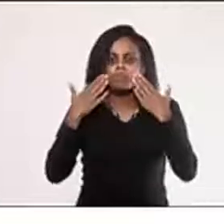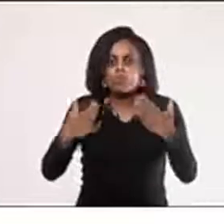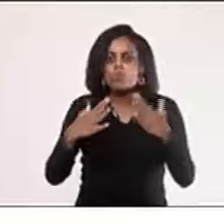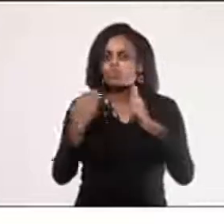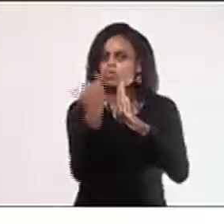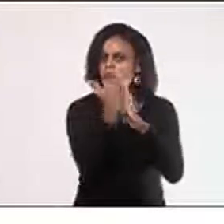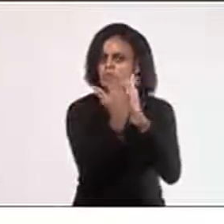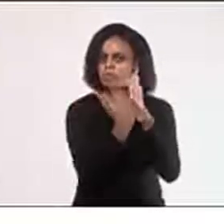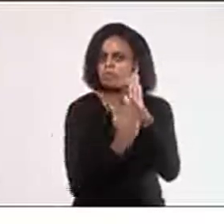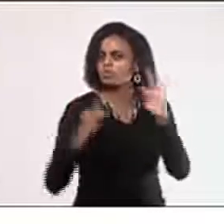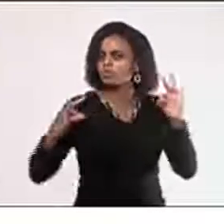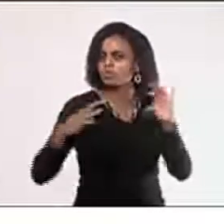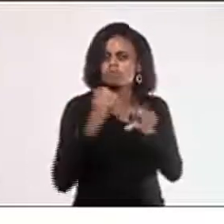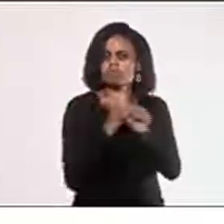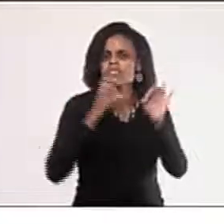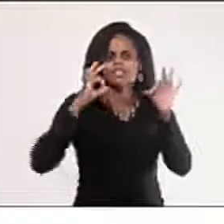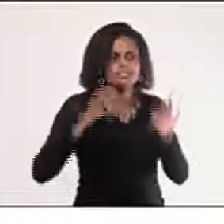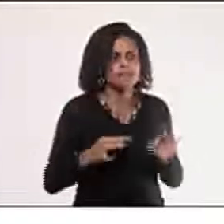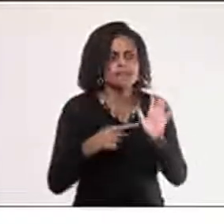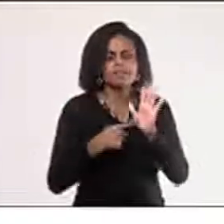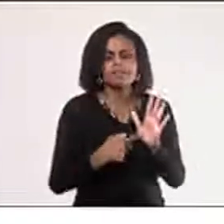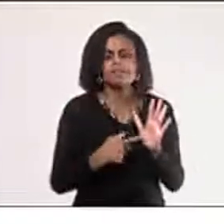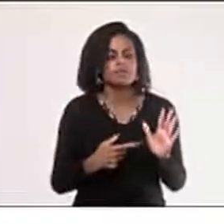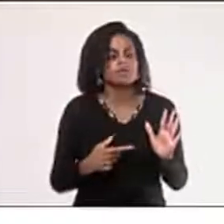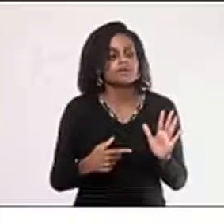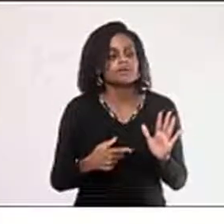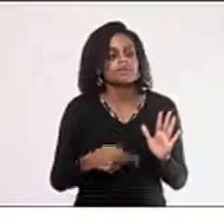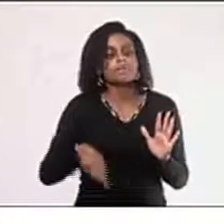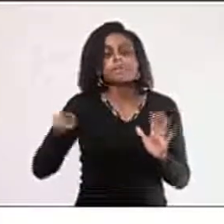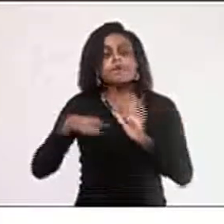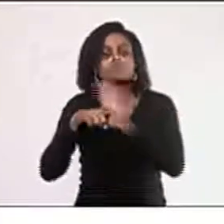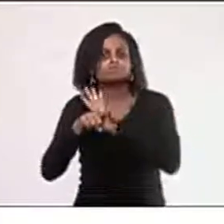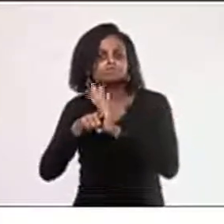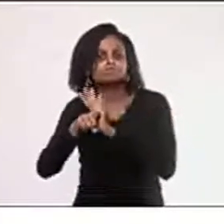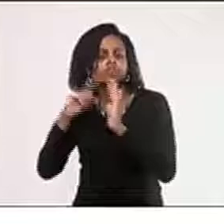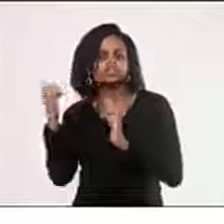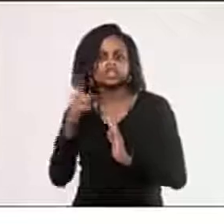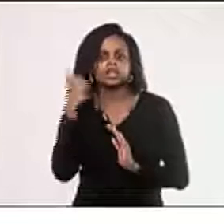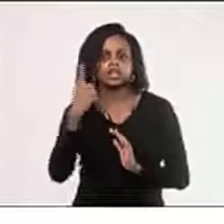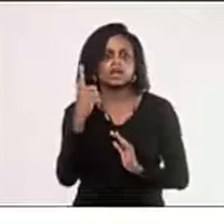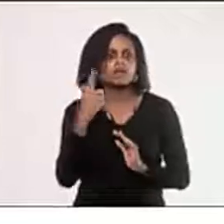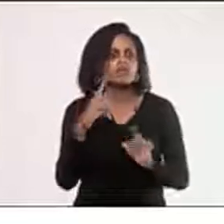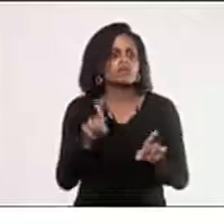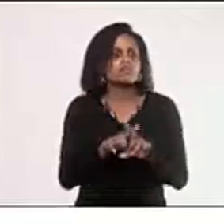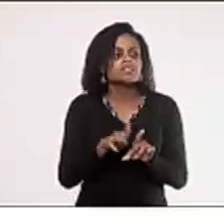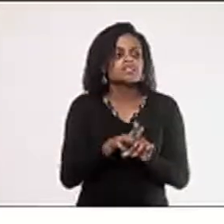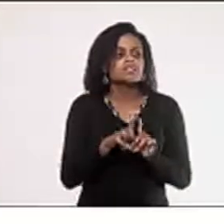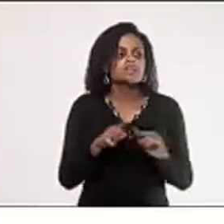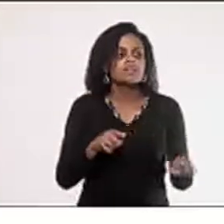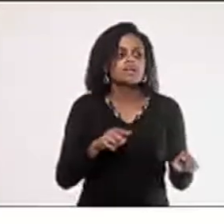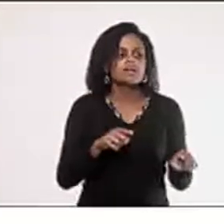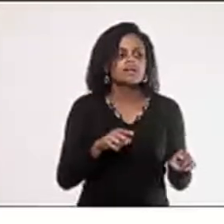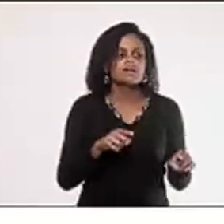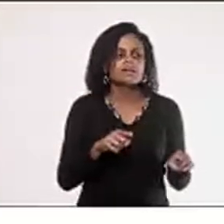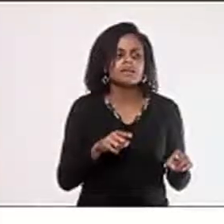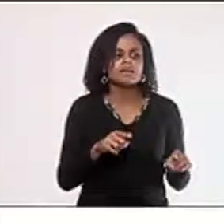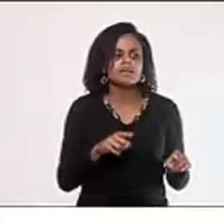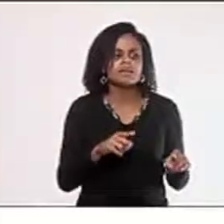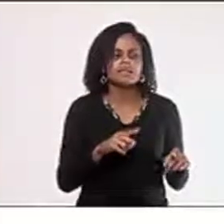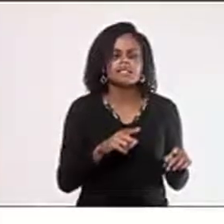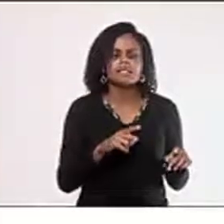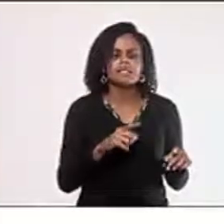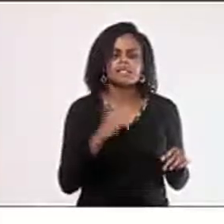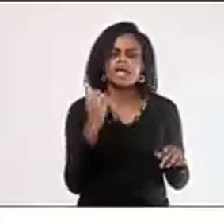prestação de contas para apreciação, tanto da Auditoria Geral da UERJ, como da própria Auditoria Geral